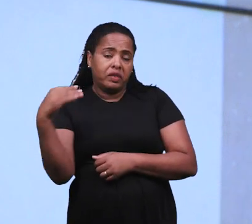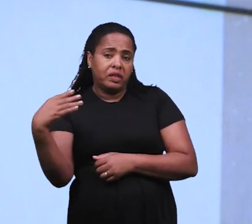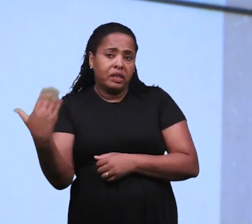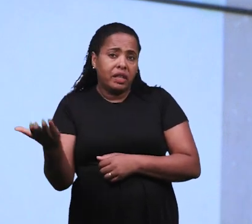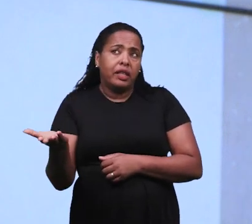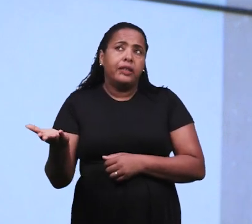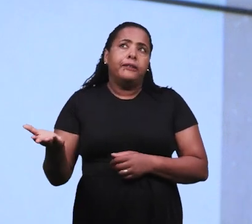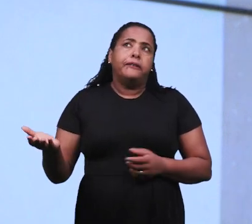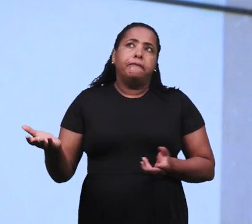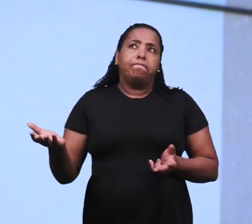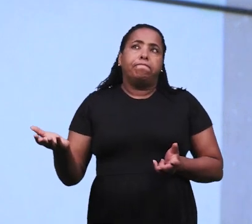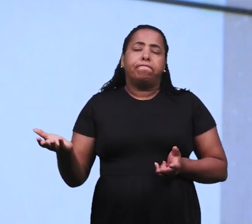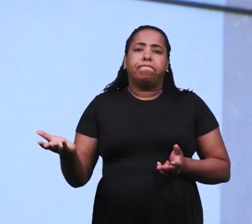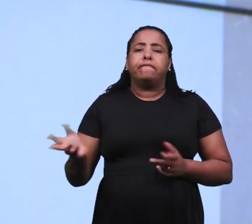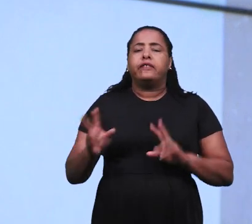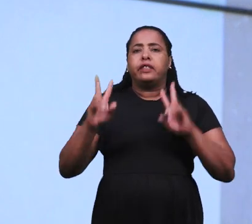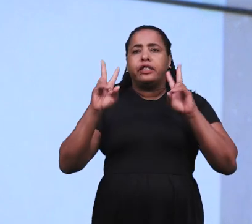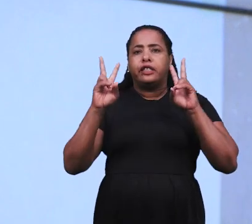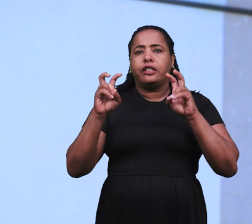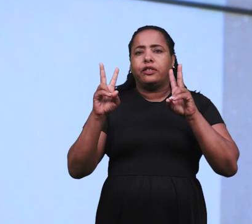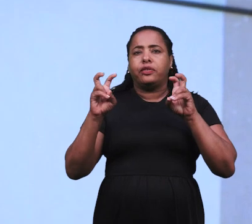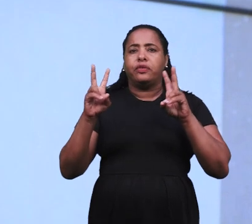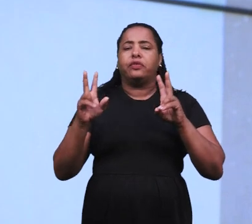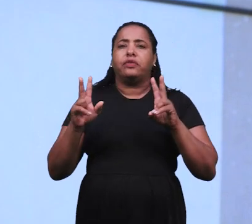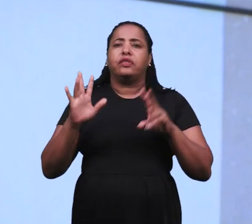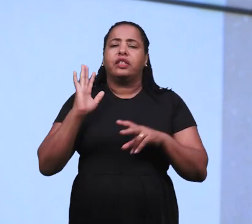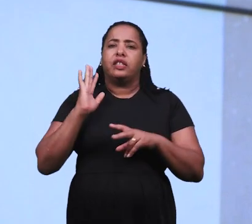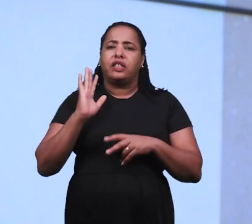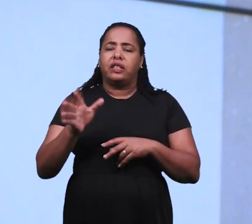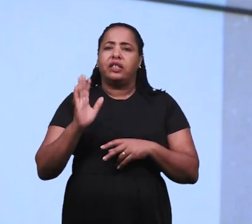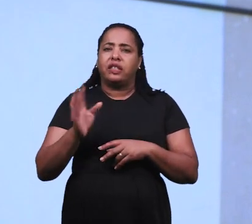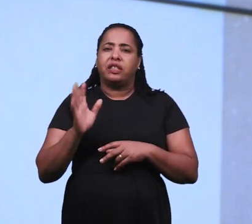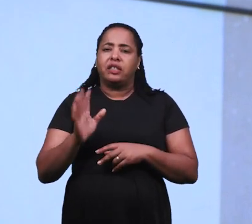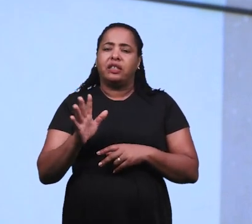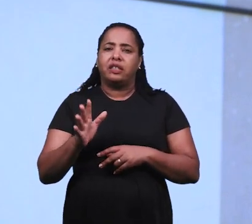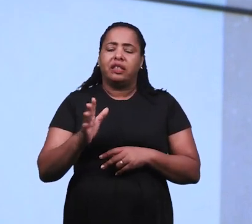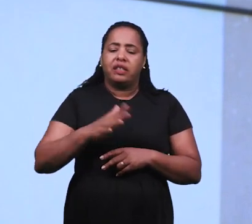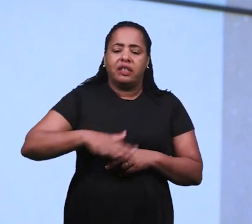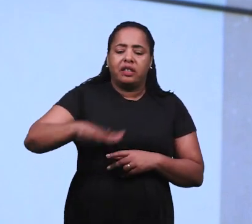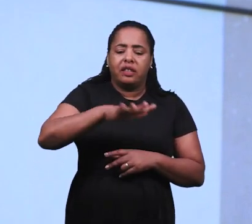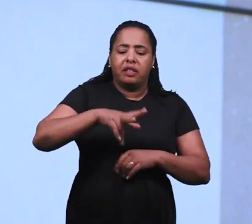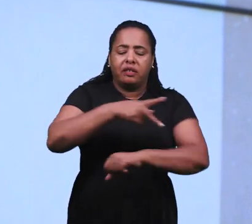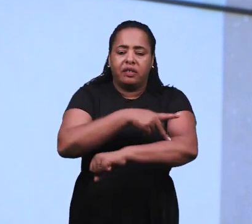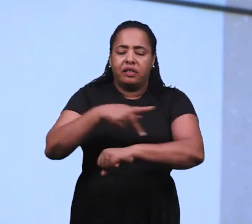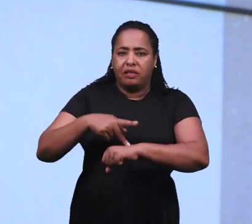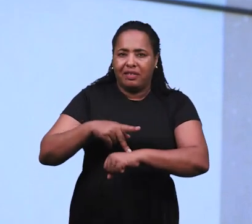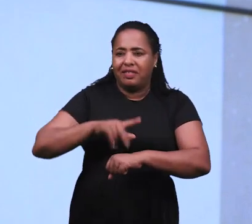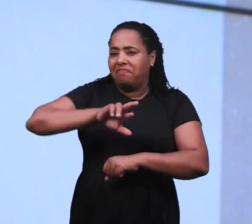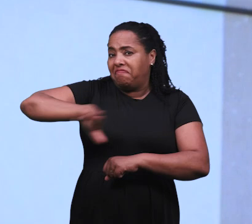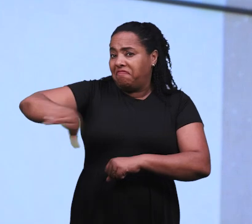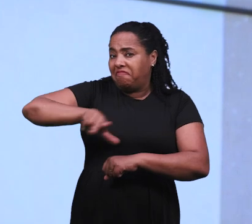situações de assuntos que já tinham sido levados para o ambiente pedagógico e que não